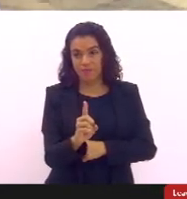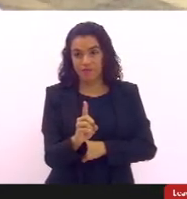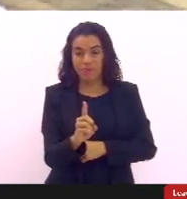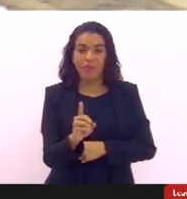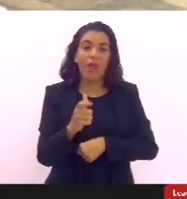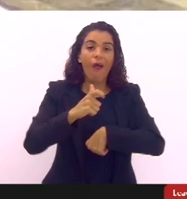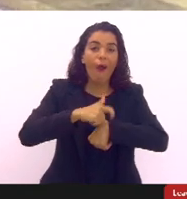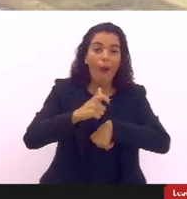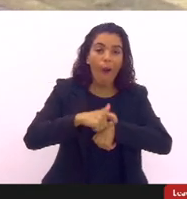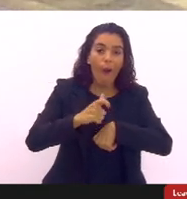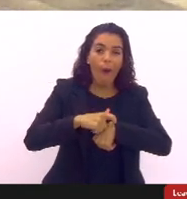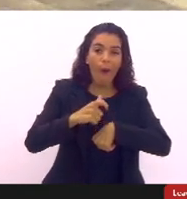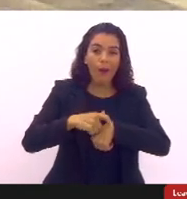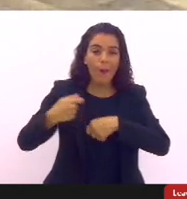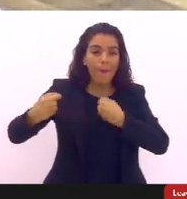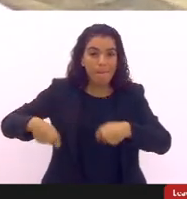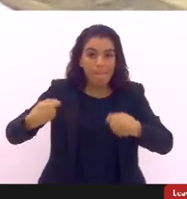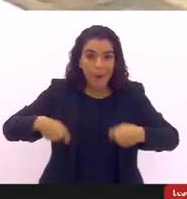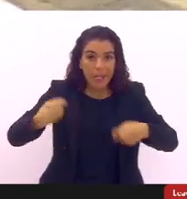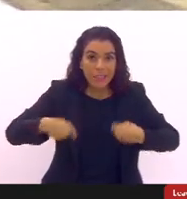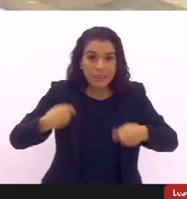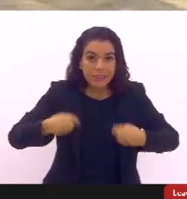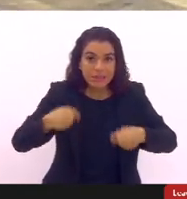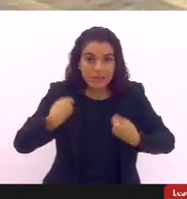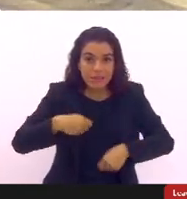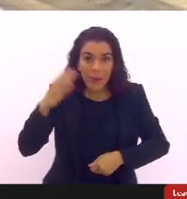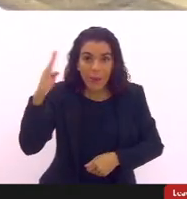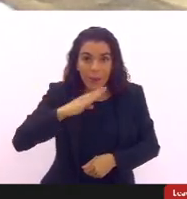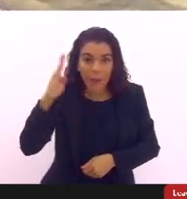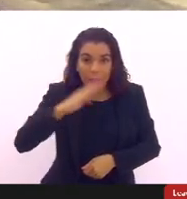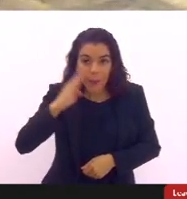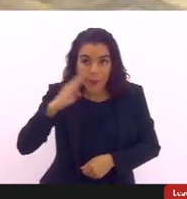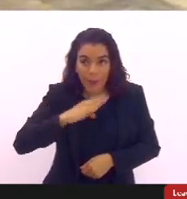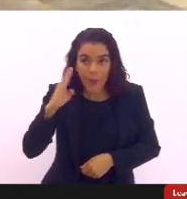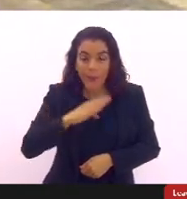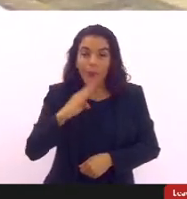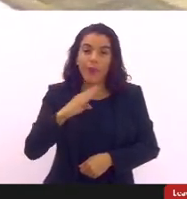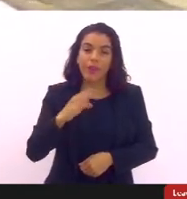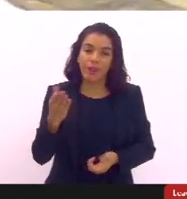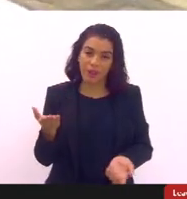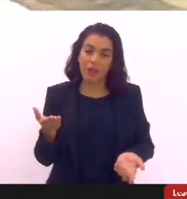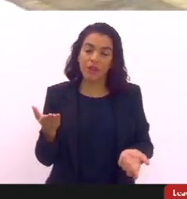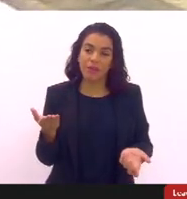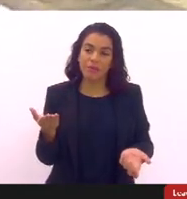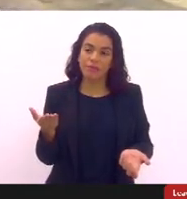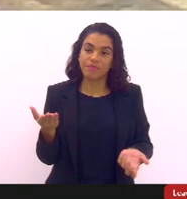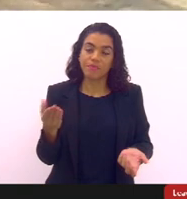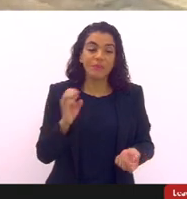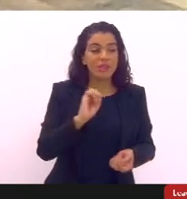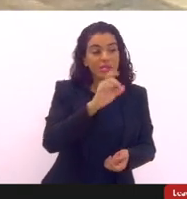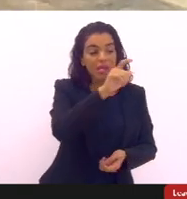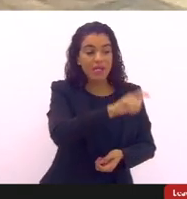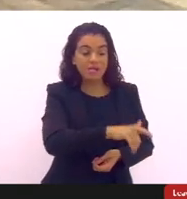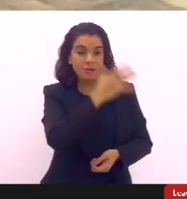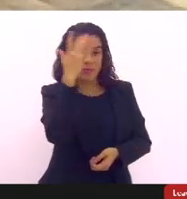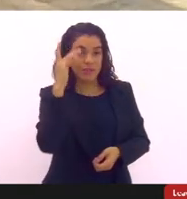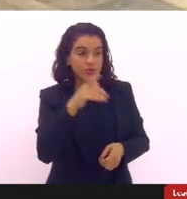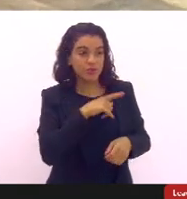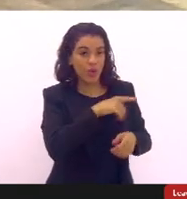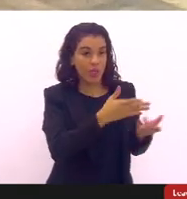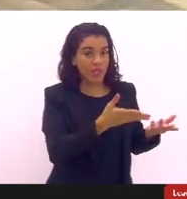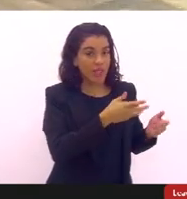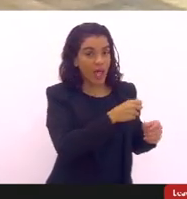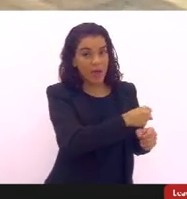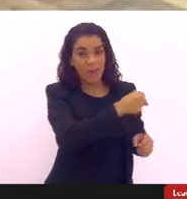precisa detectar de forma mais precisa nas portas de entrada se essa pessoa veio do mundo livre,